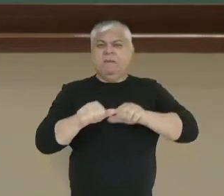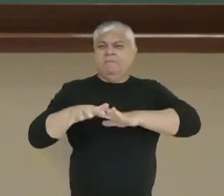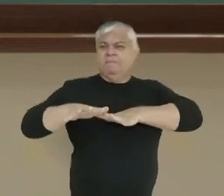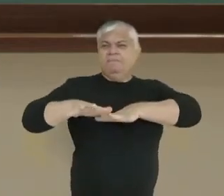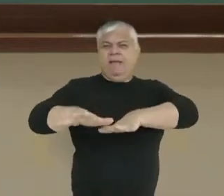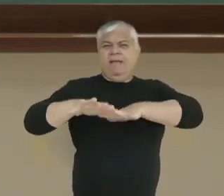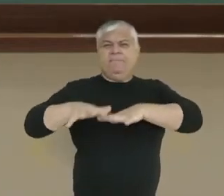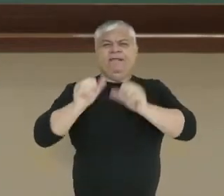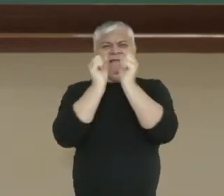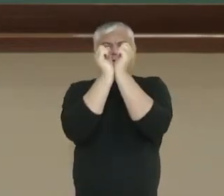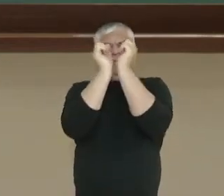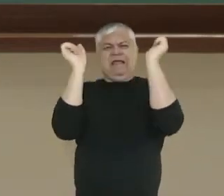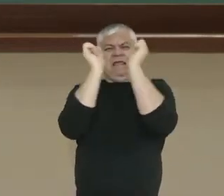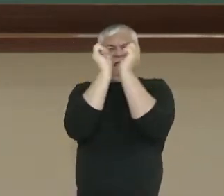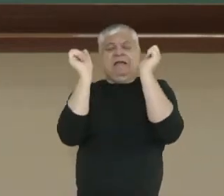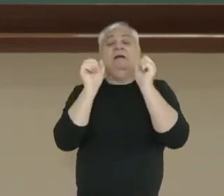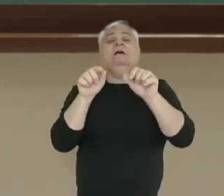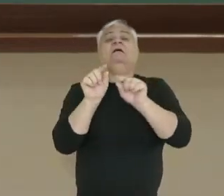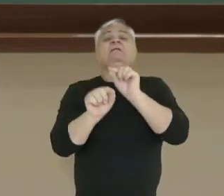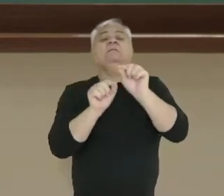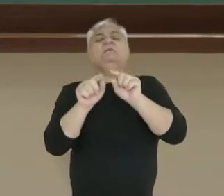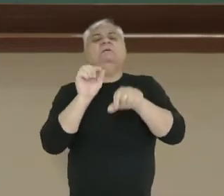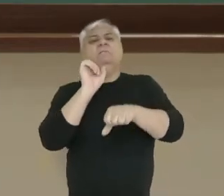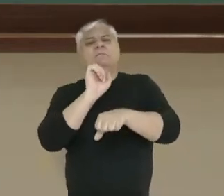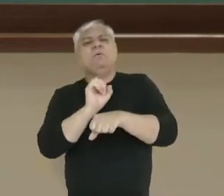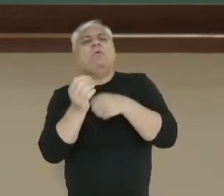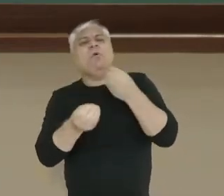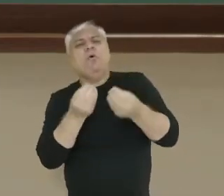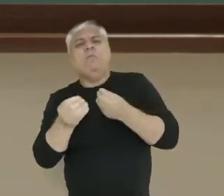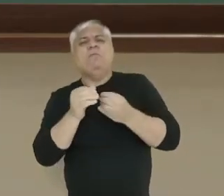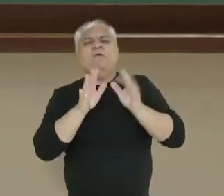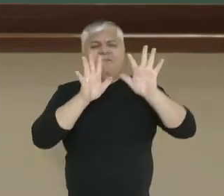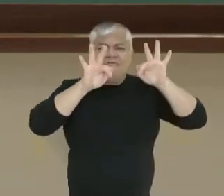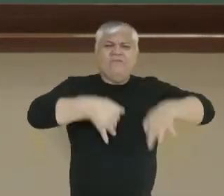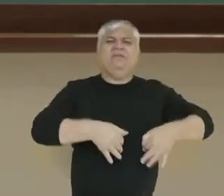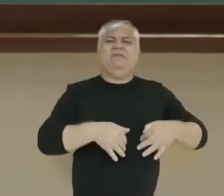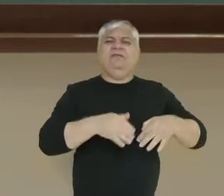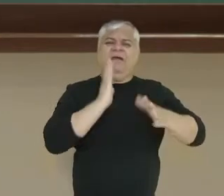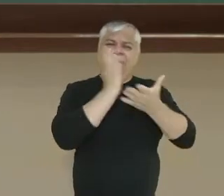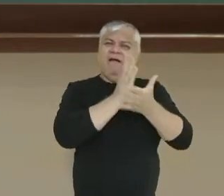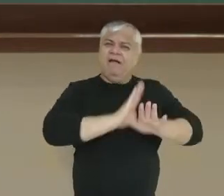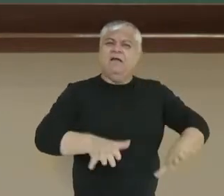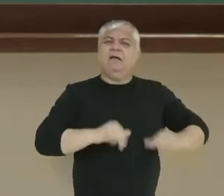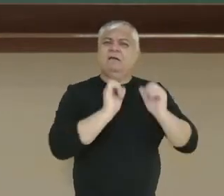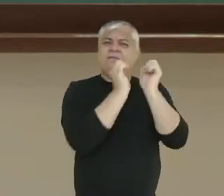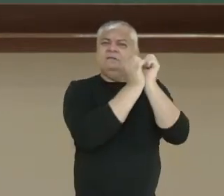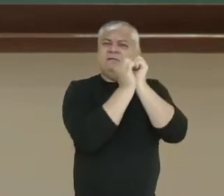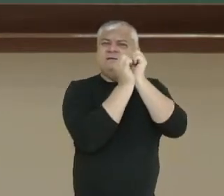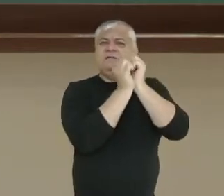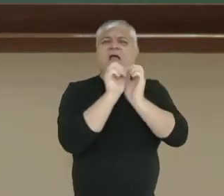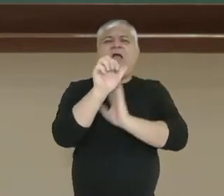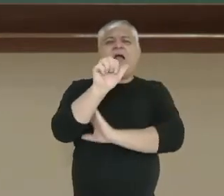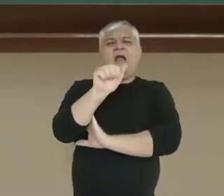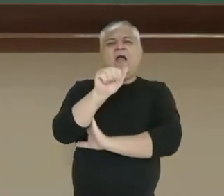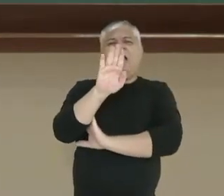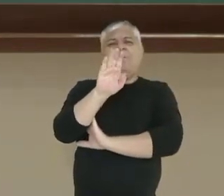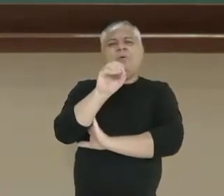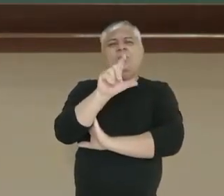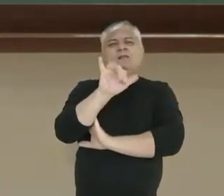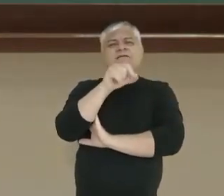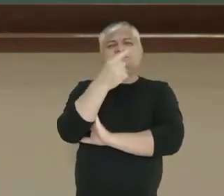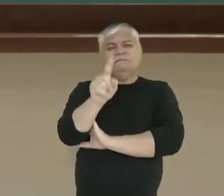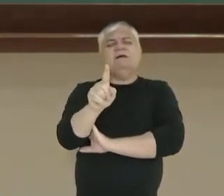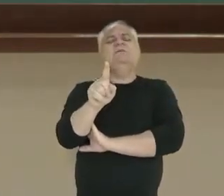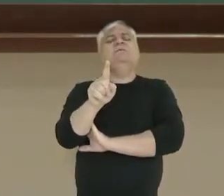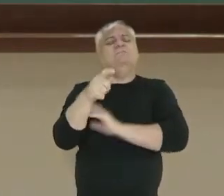abolicionista, uma certa pressão para se pôr fim, inclusive a abolição, a escravidão, inclusive teve